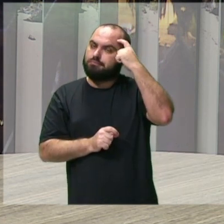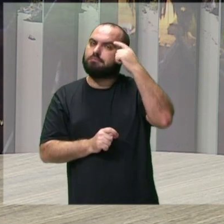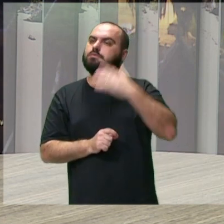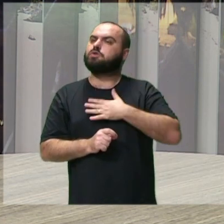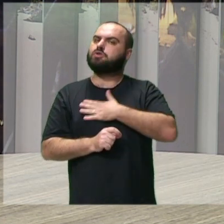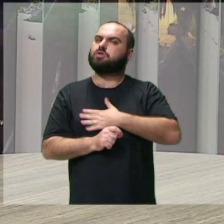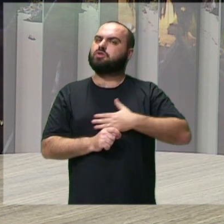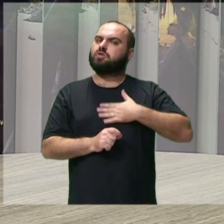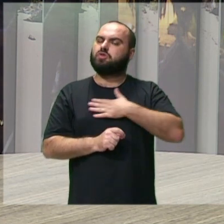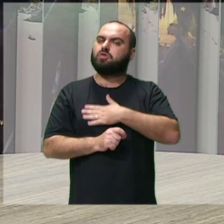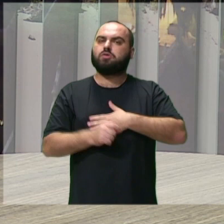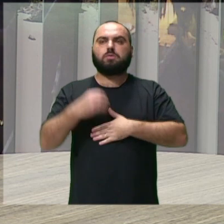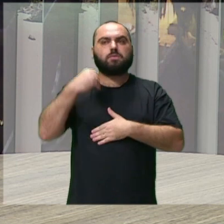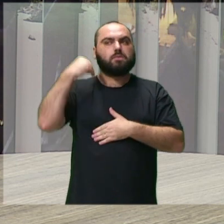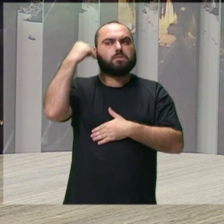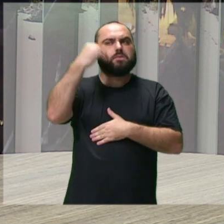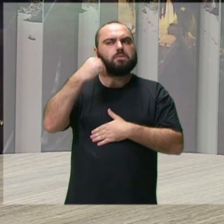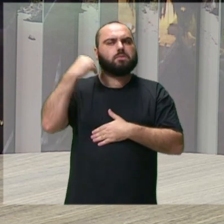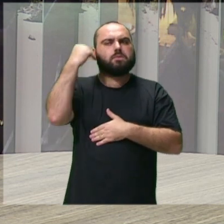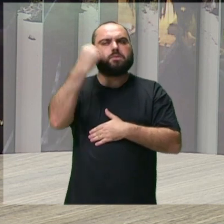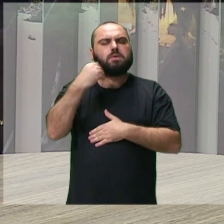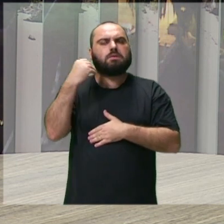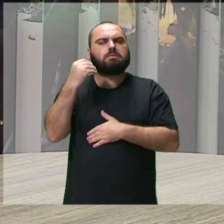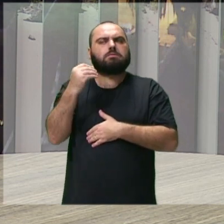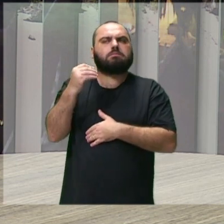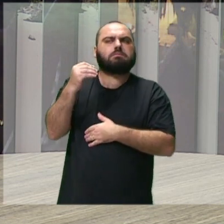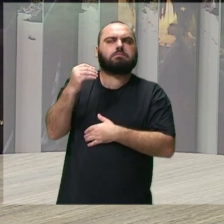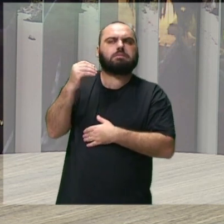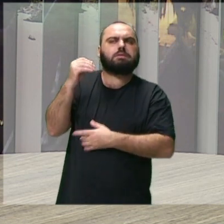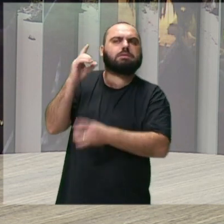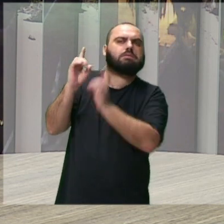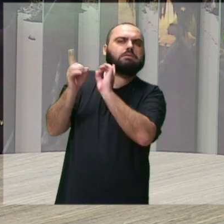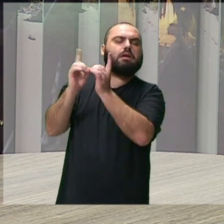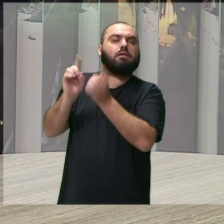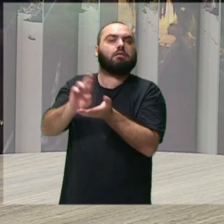muito de experimentar técnicas e, quando possível,